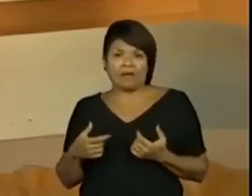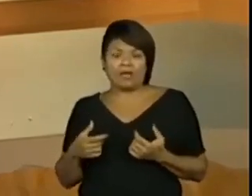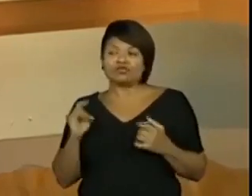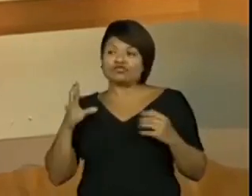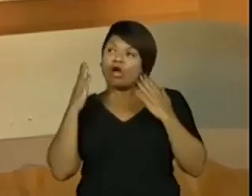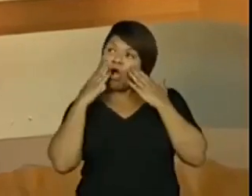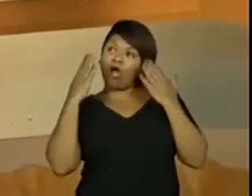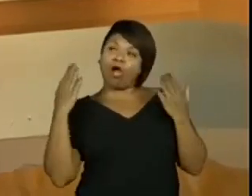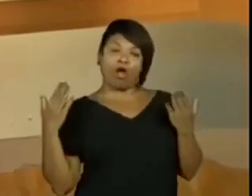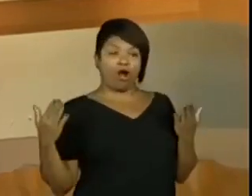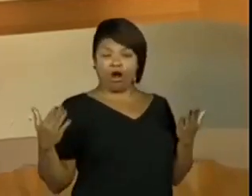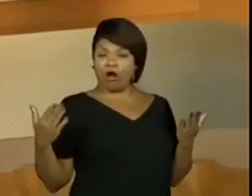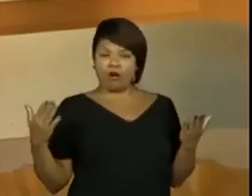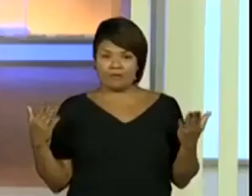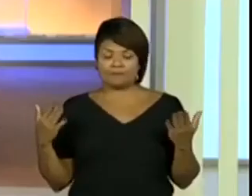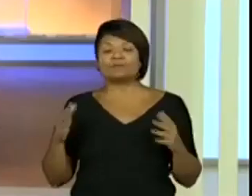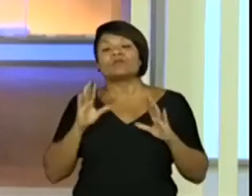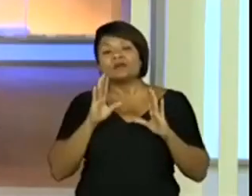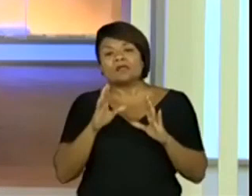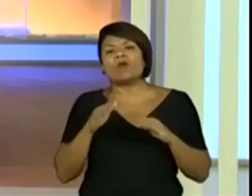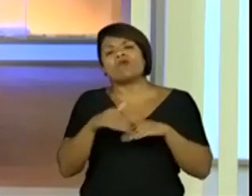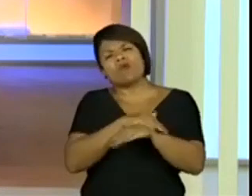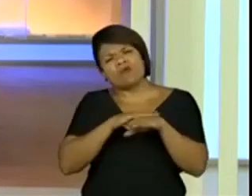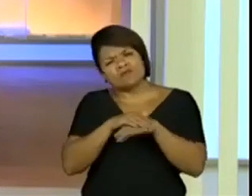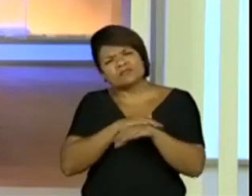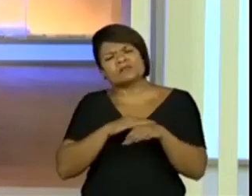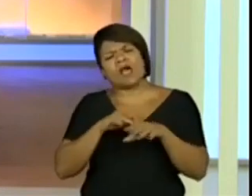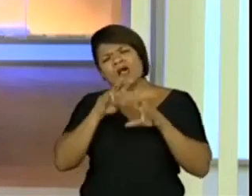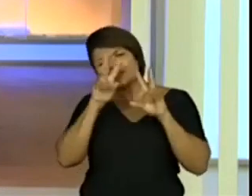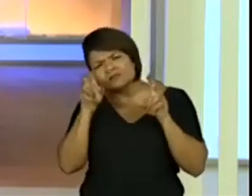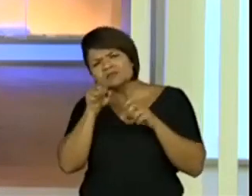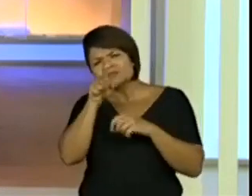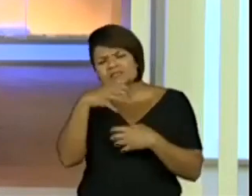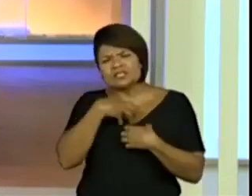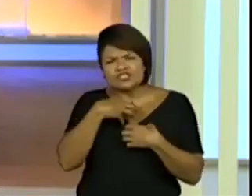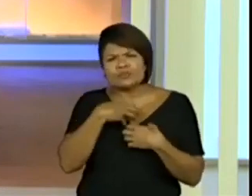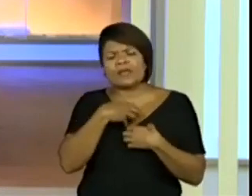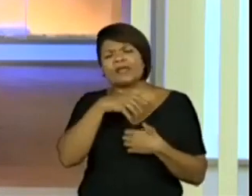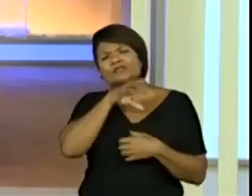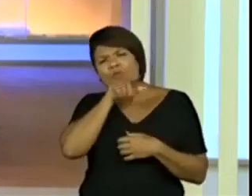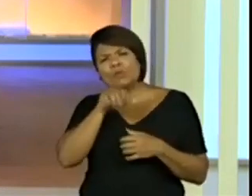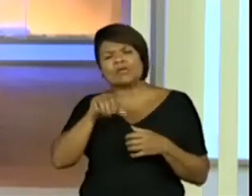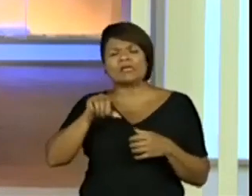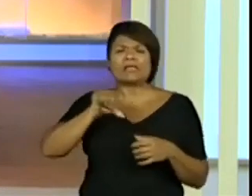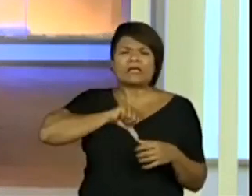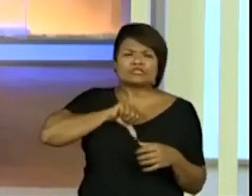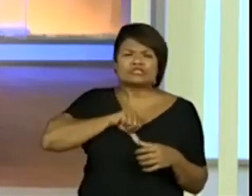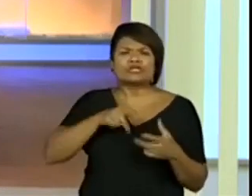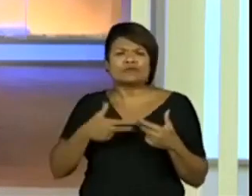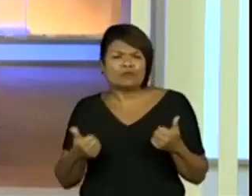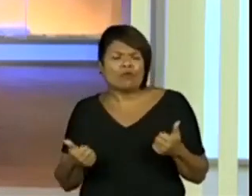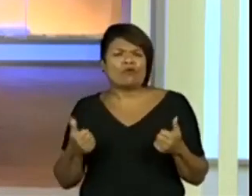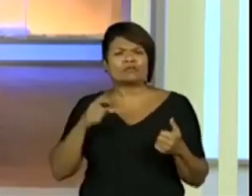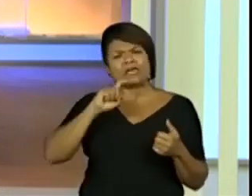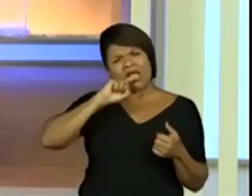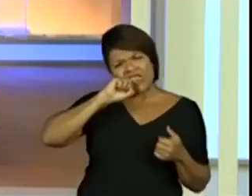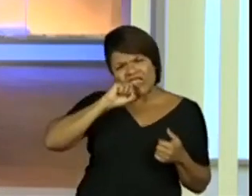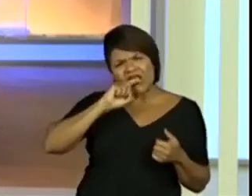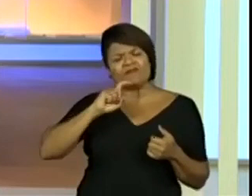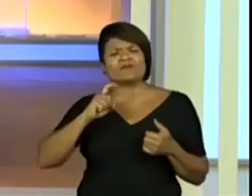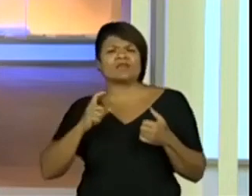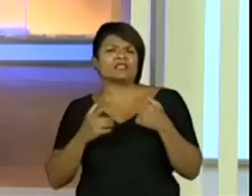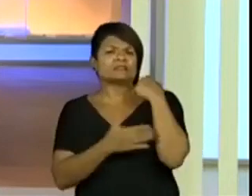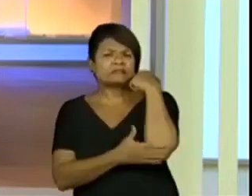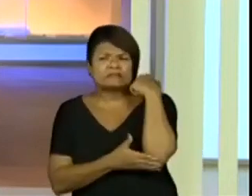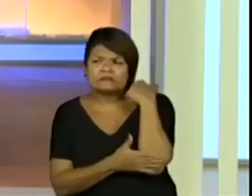isso em casa, falar sobre esses sentimentos todos, né, da inveja, da